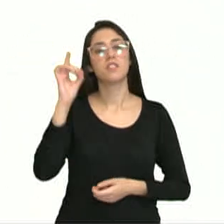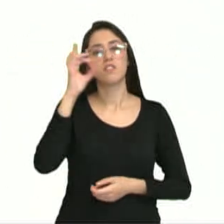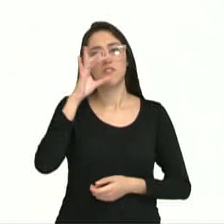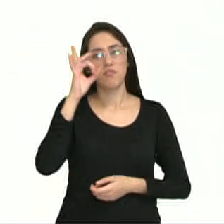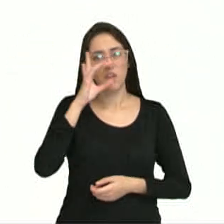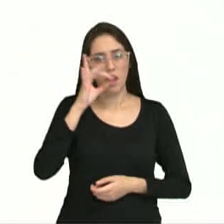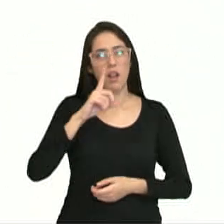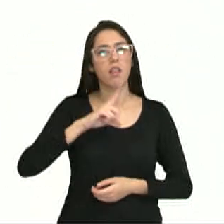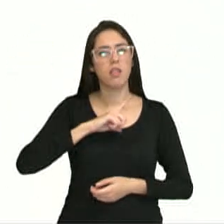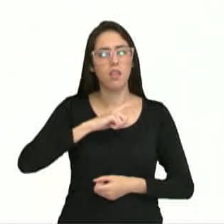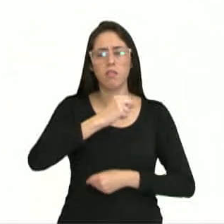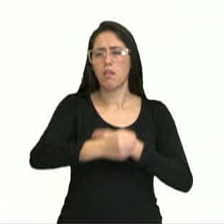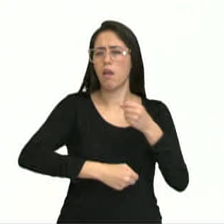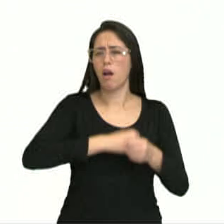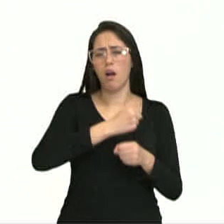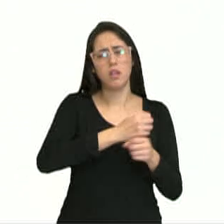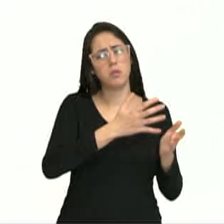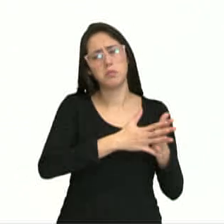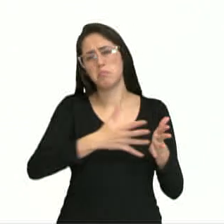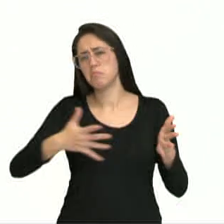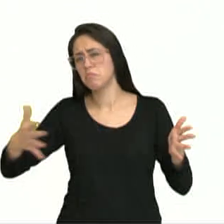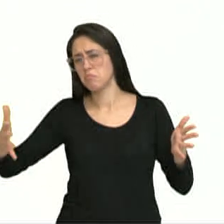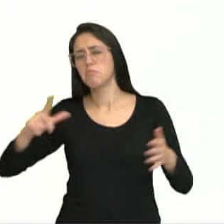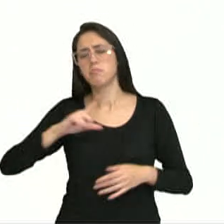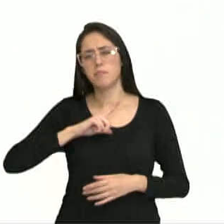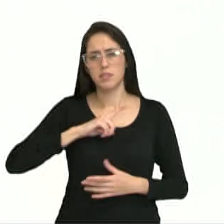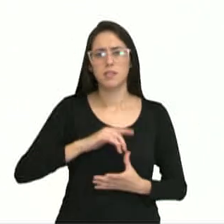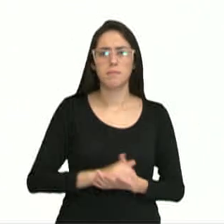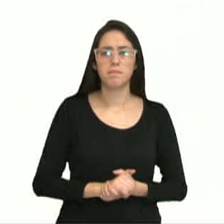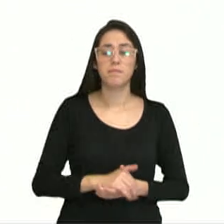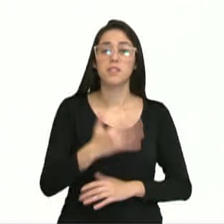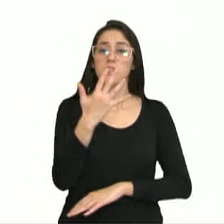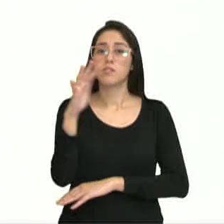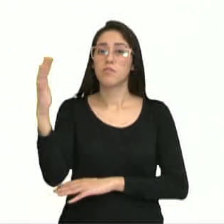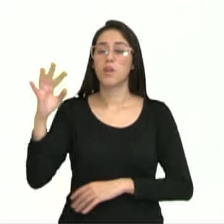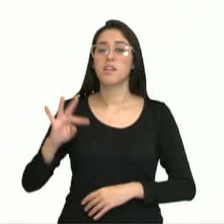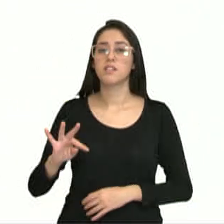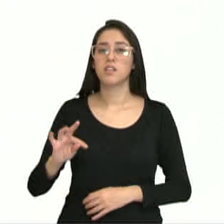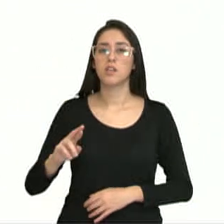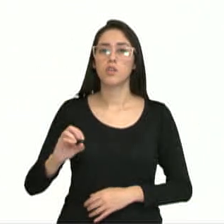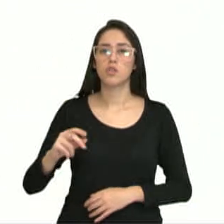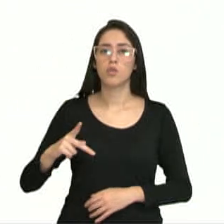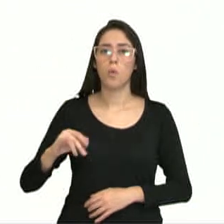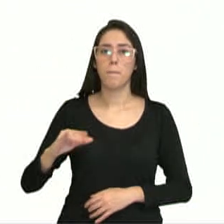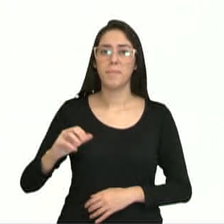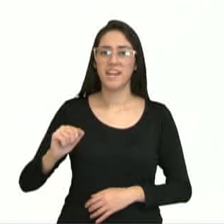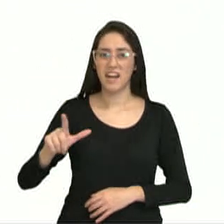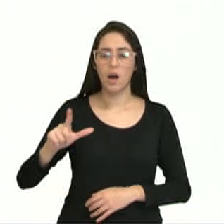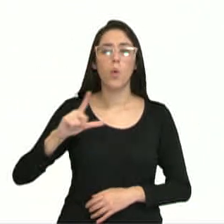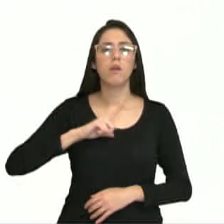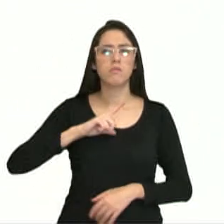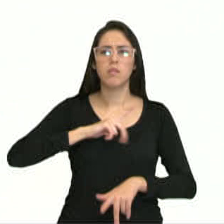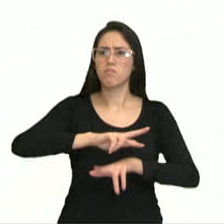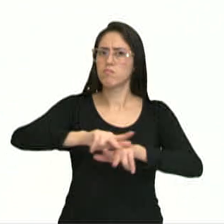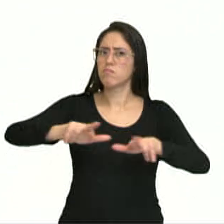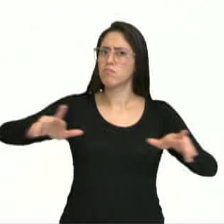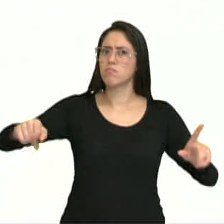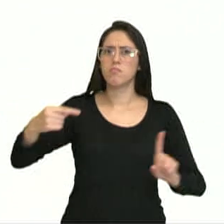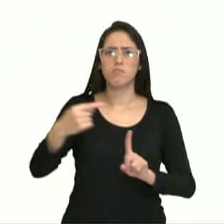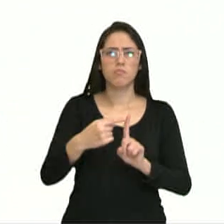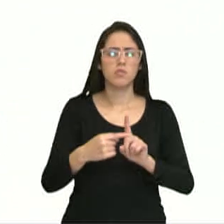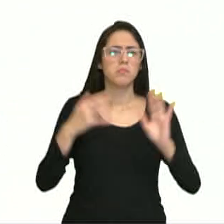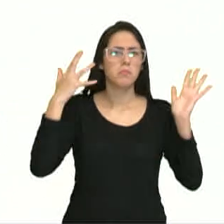durante todo o ano. A floresta tropical apresenta grande biodiversidade e recebe em